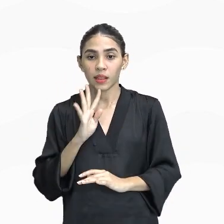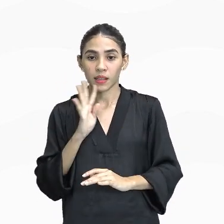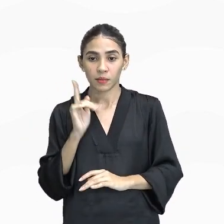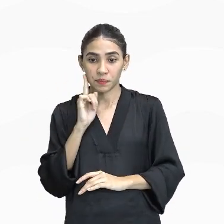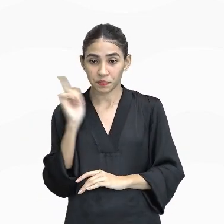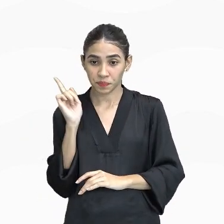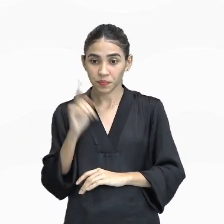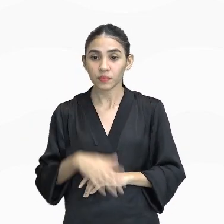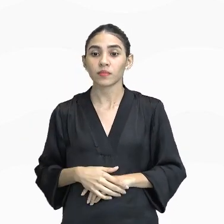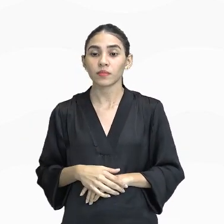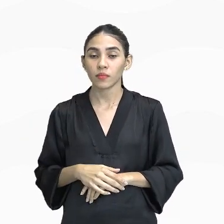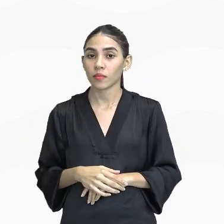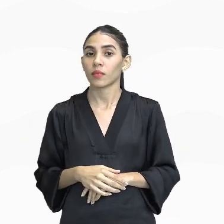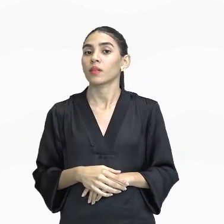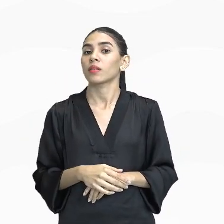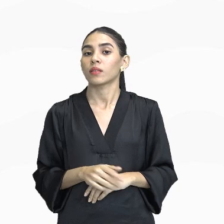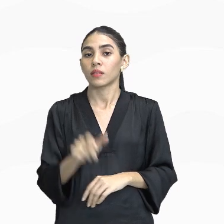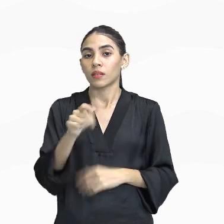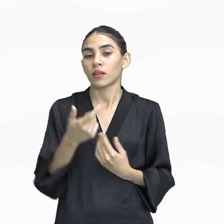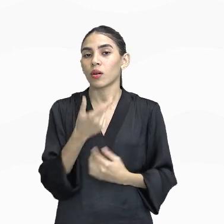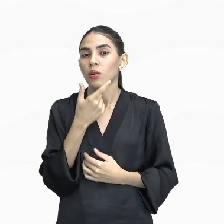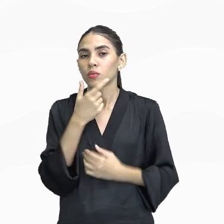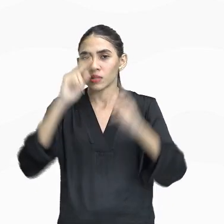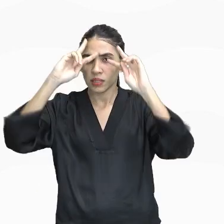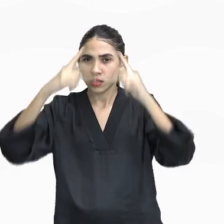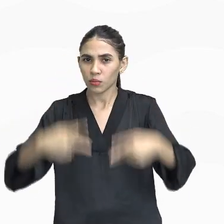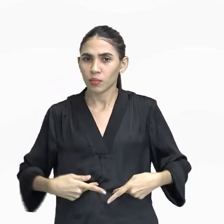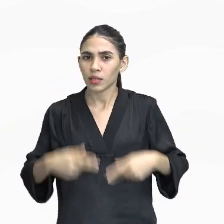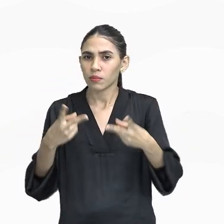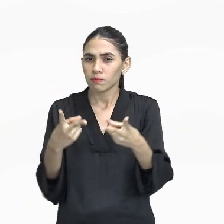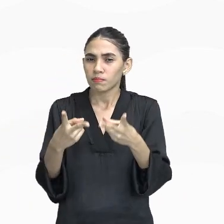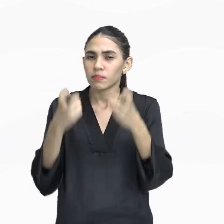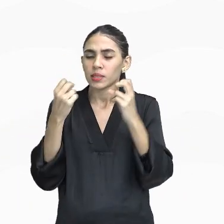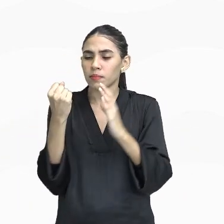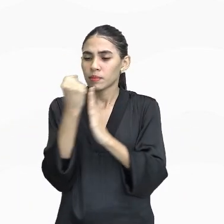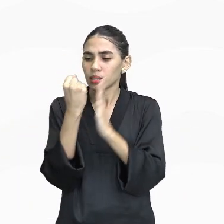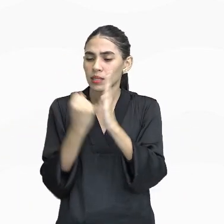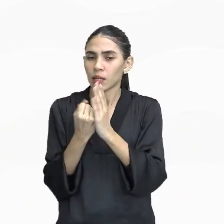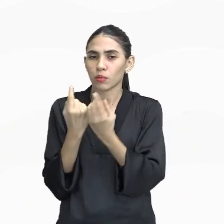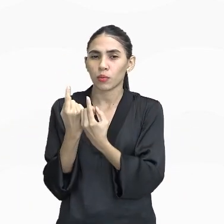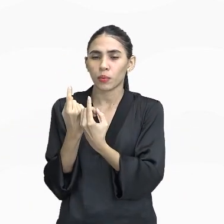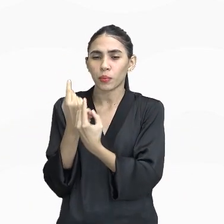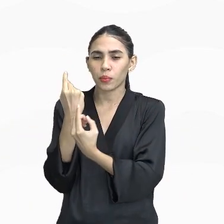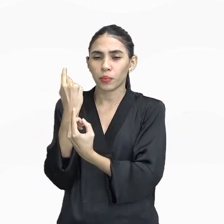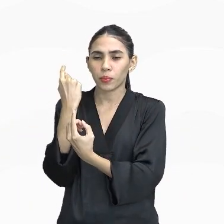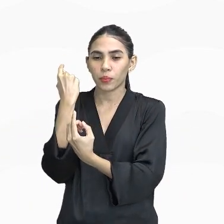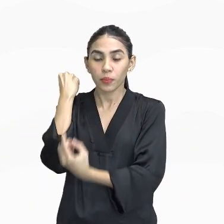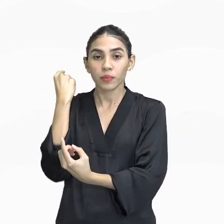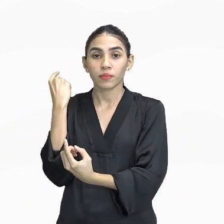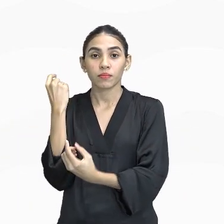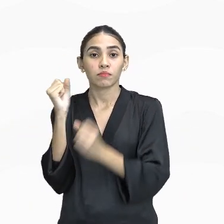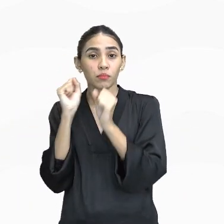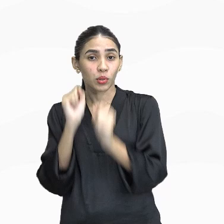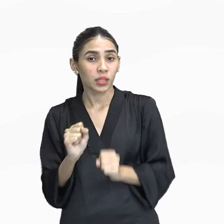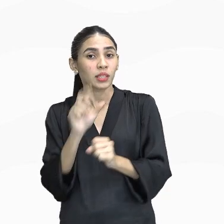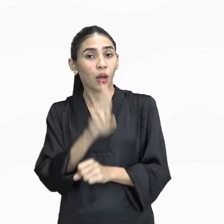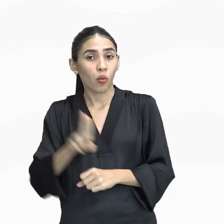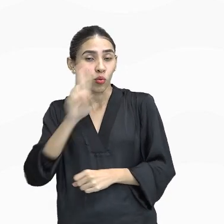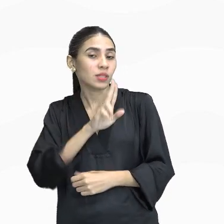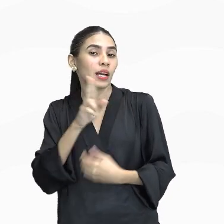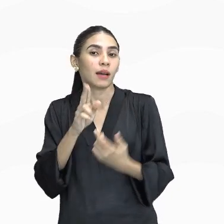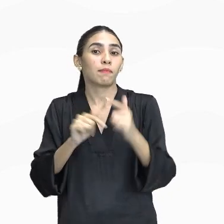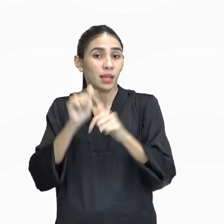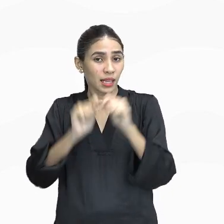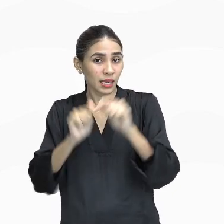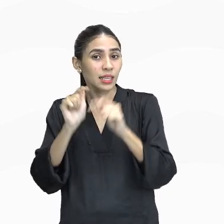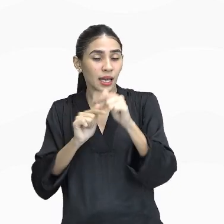né? O homem perceber lá em séculos e séculos atrás que ele poderia usar certos produtos para